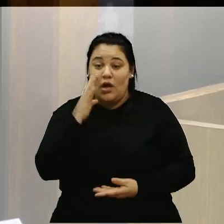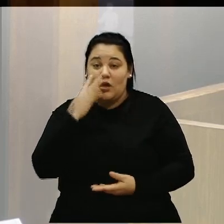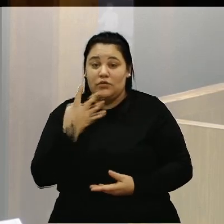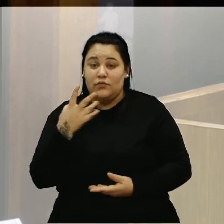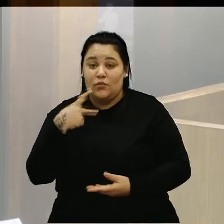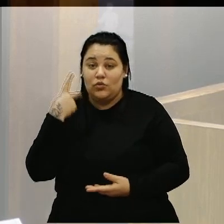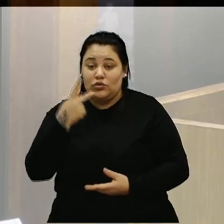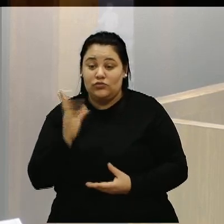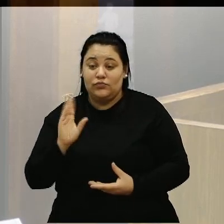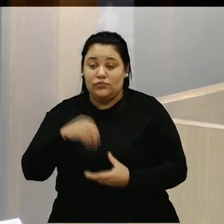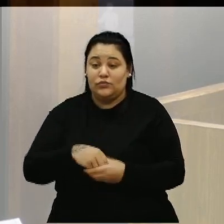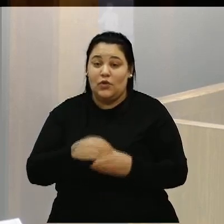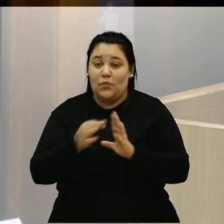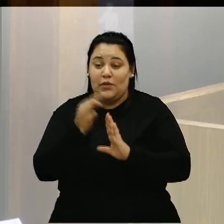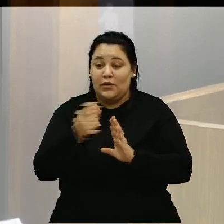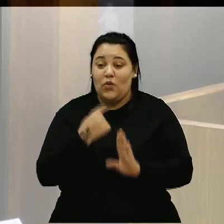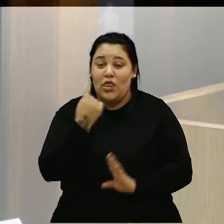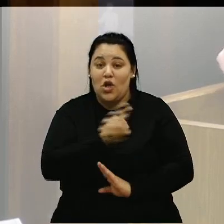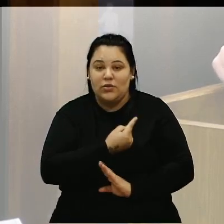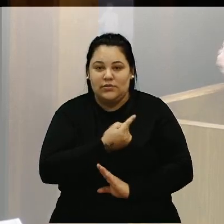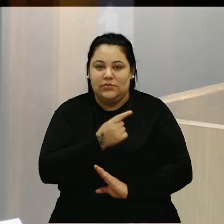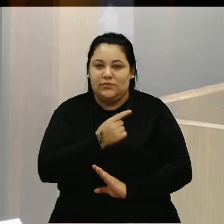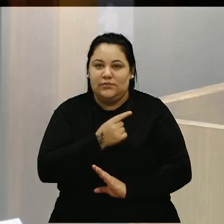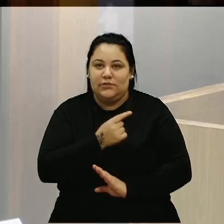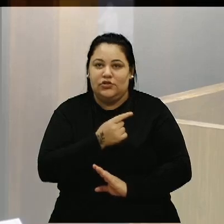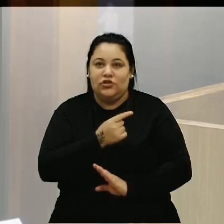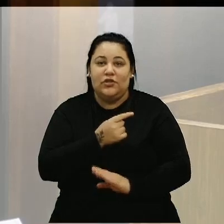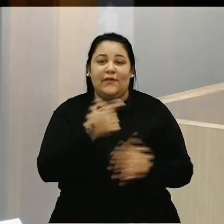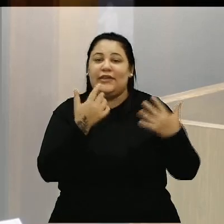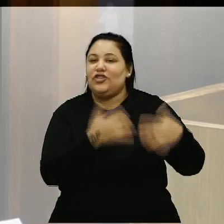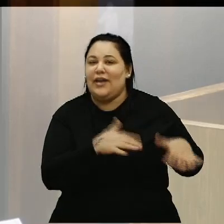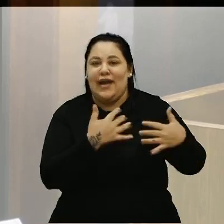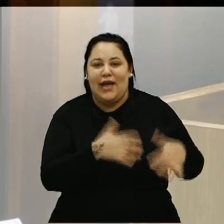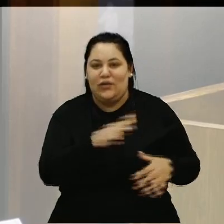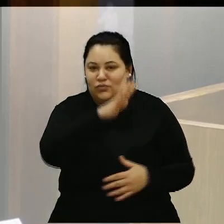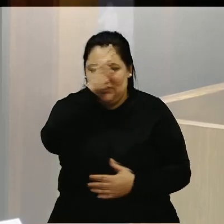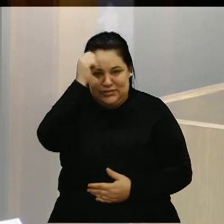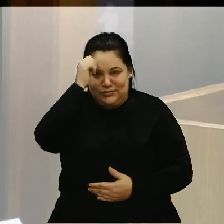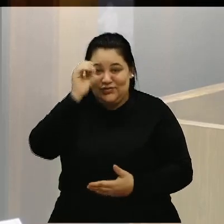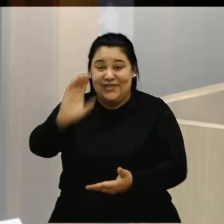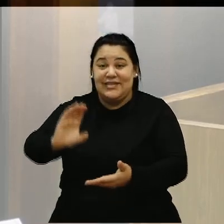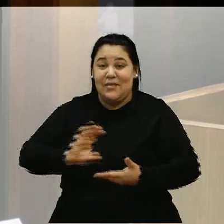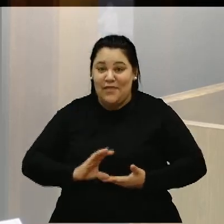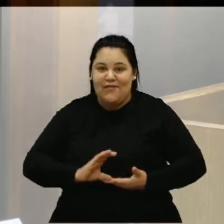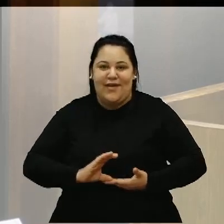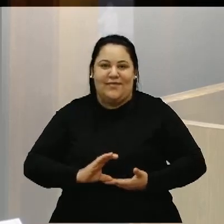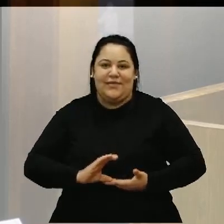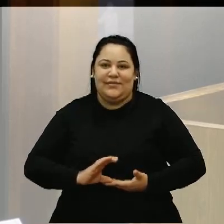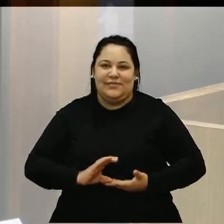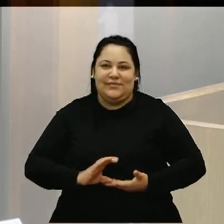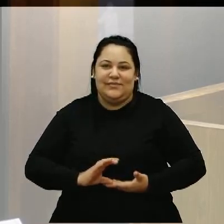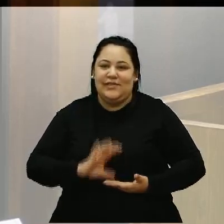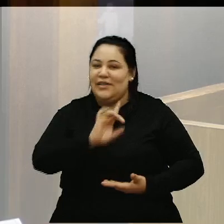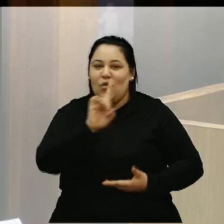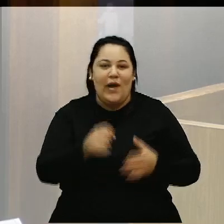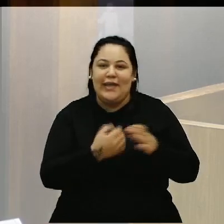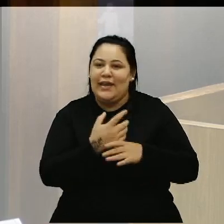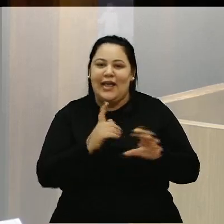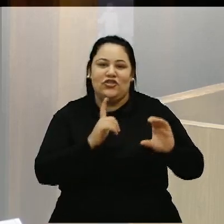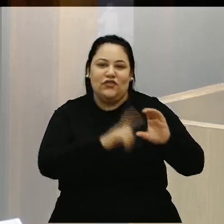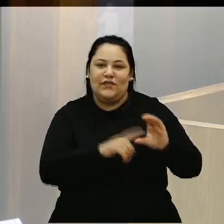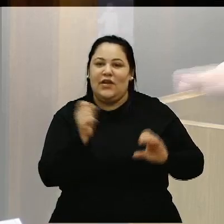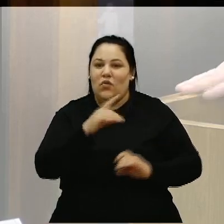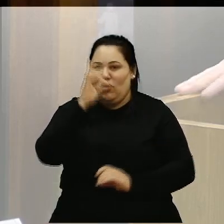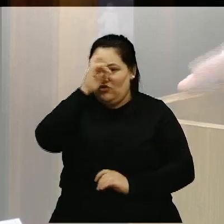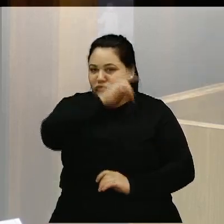Volto a dizer, nós não vamos onerar o município. Nós vamos receber verba para o município. Qual que é a dificuldade de se